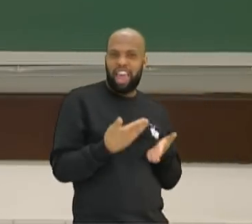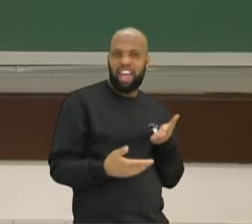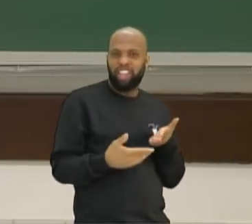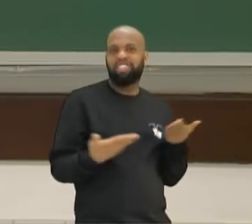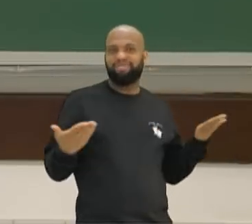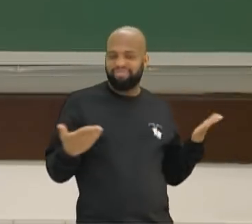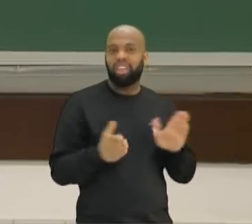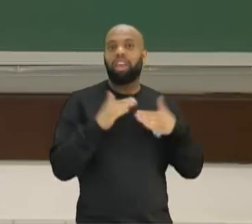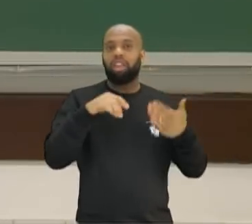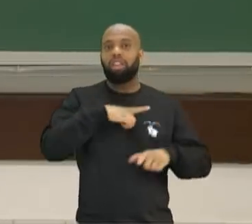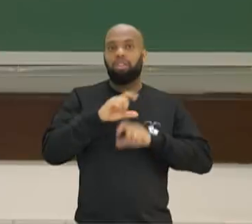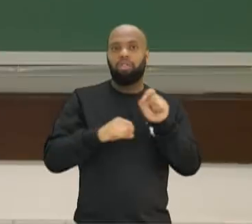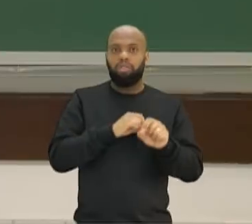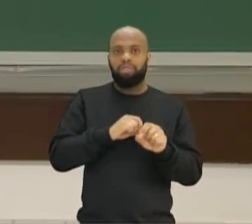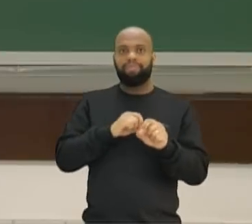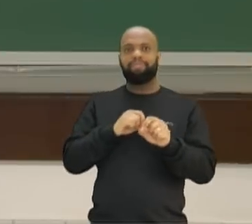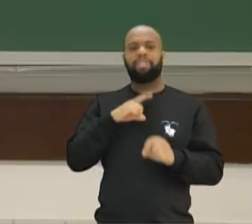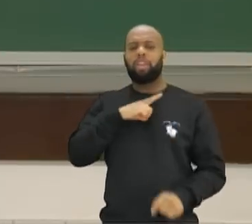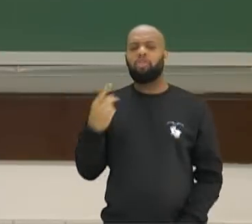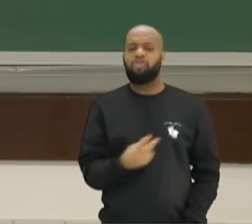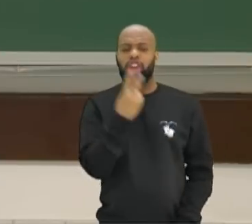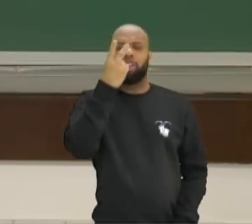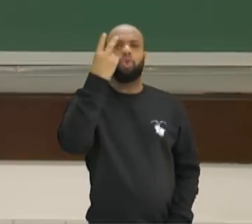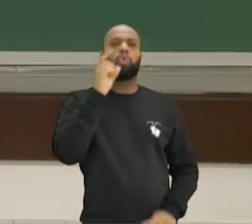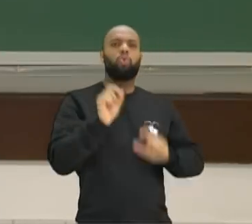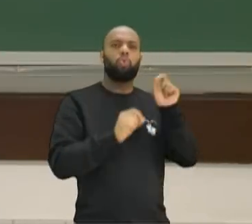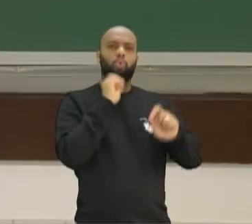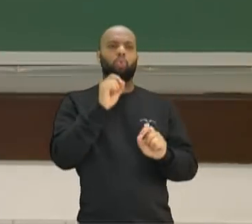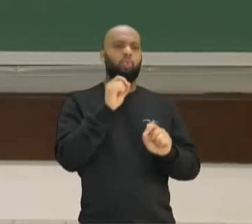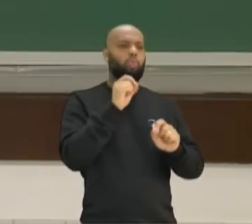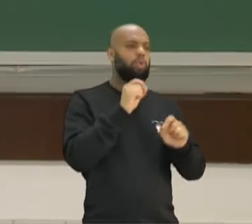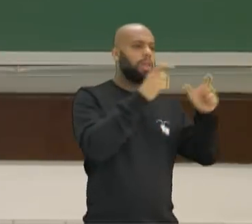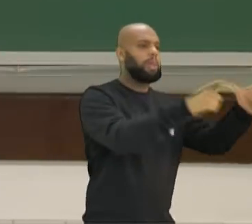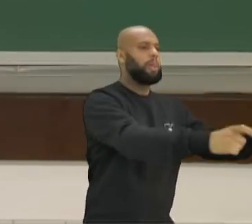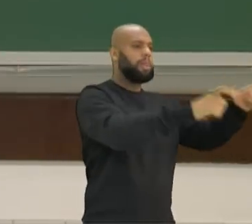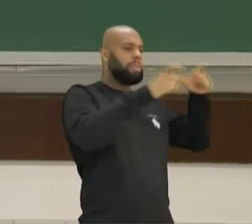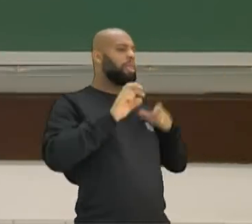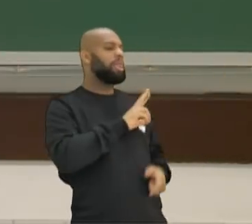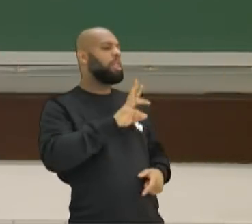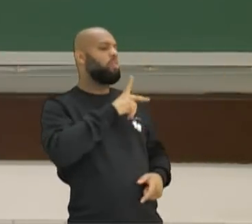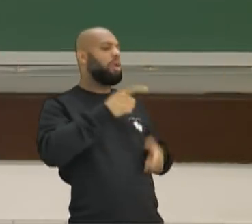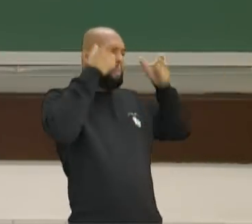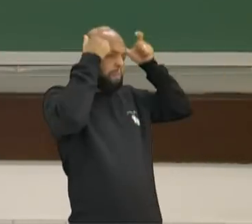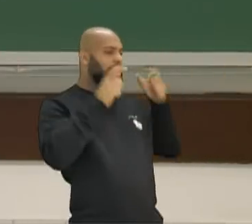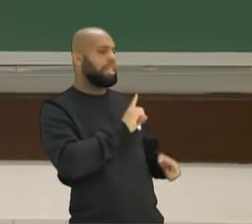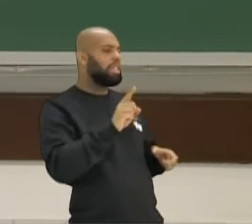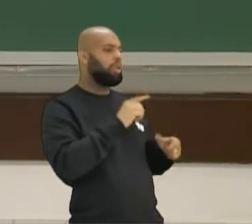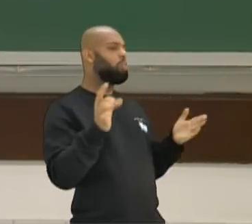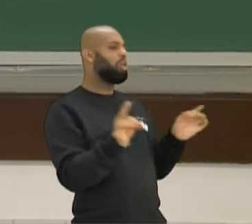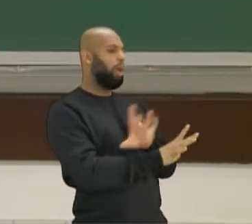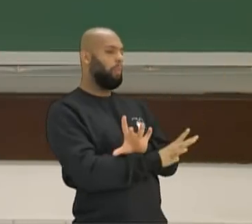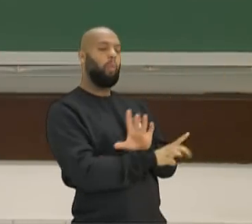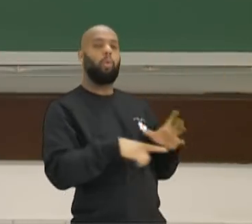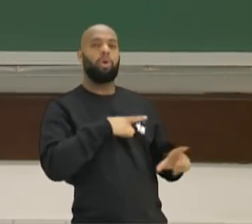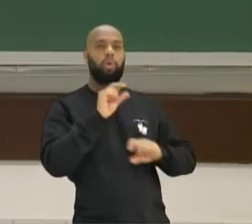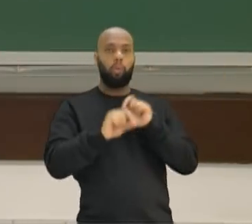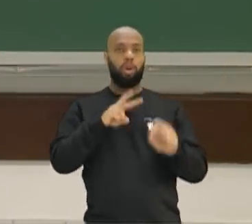pensar que valia muito mais a pena o rei tirar a coroa da princesa e assim por diante. Então a gente vai construindo